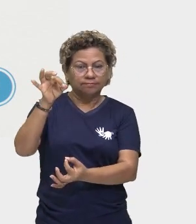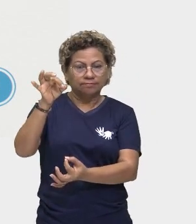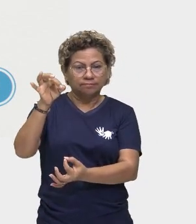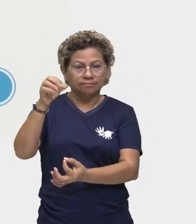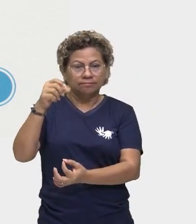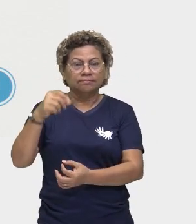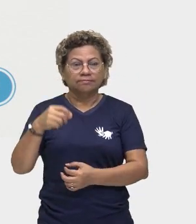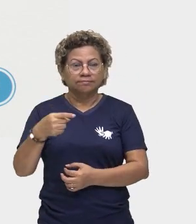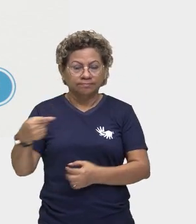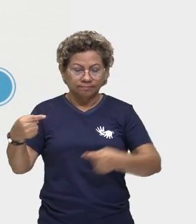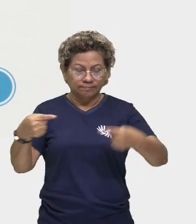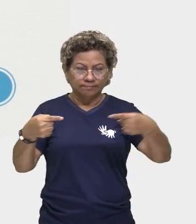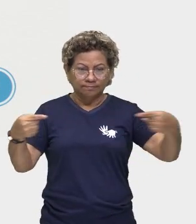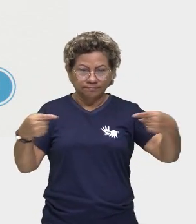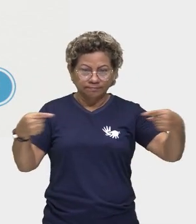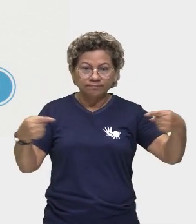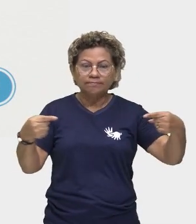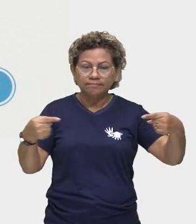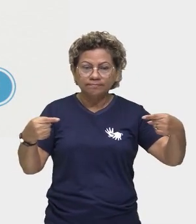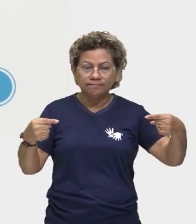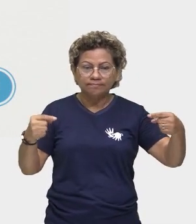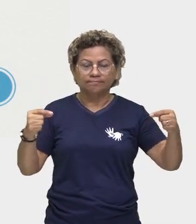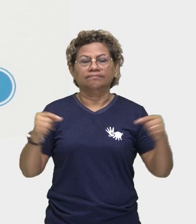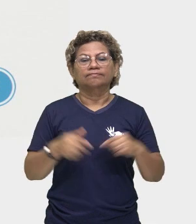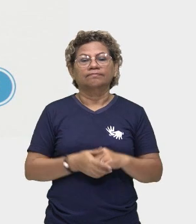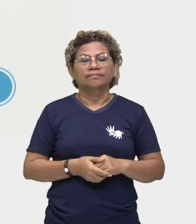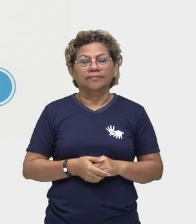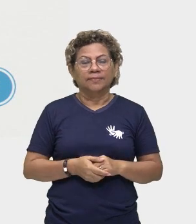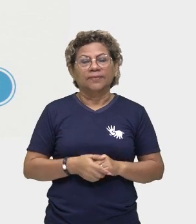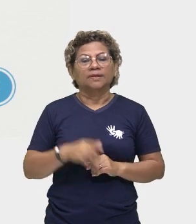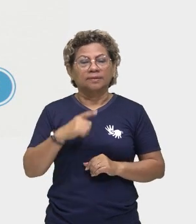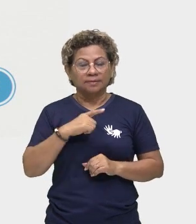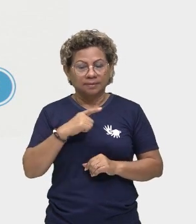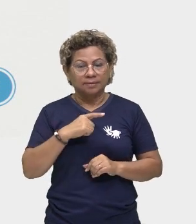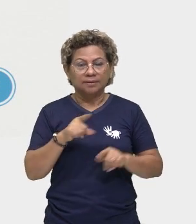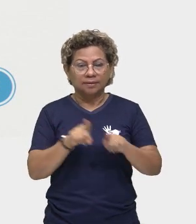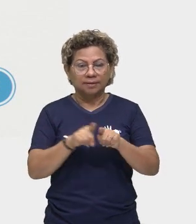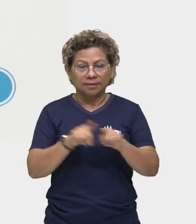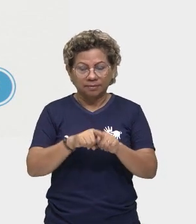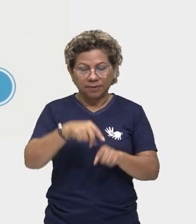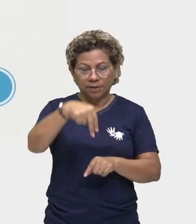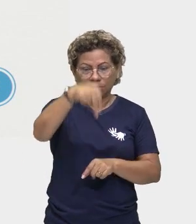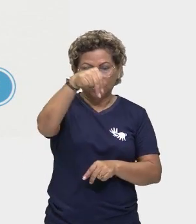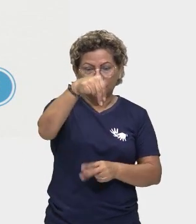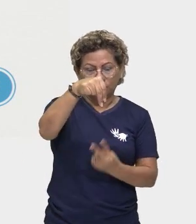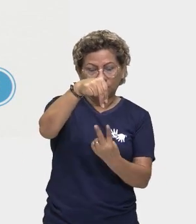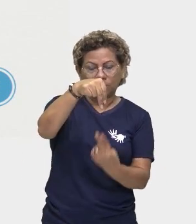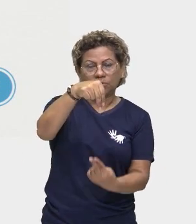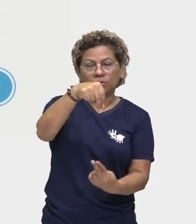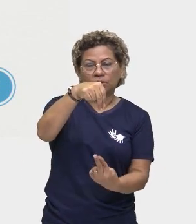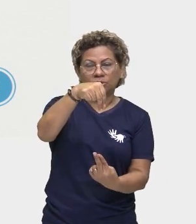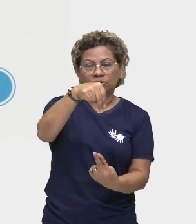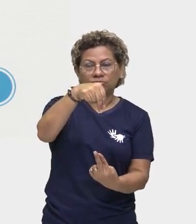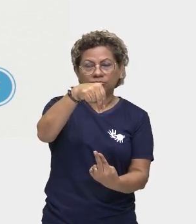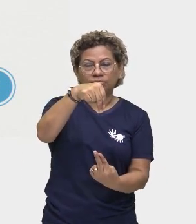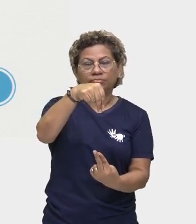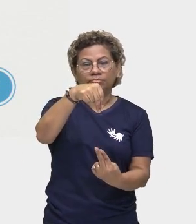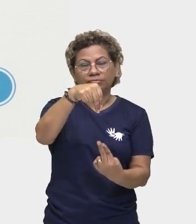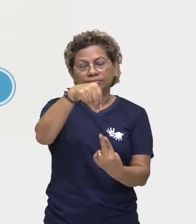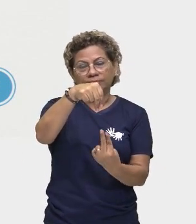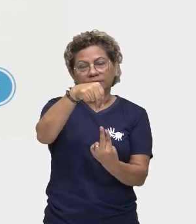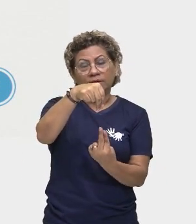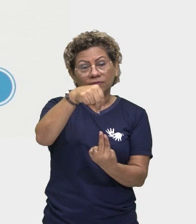esses dois lados aqui, né, chamar de base inferior e base superior, só para